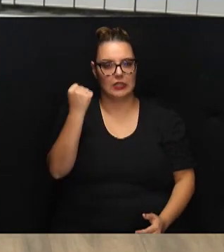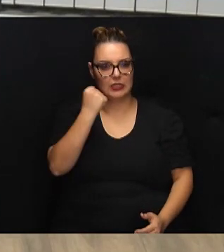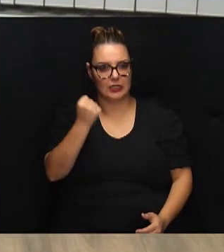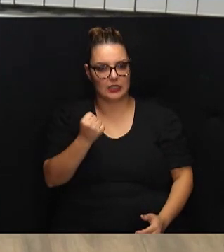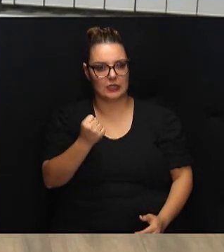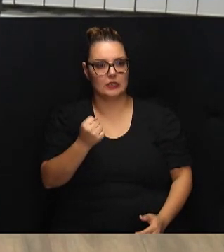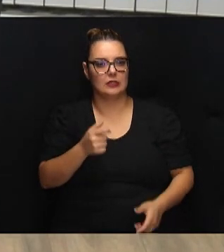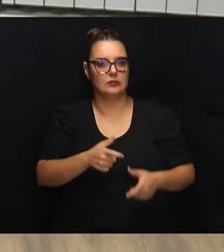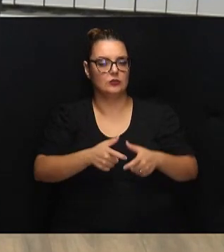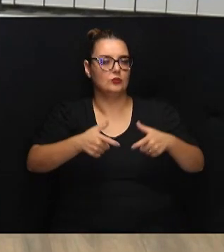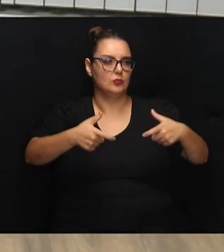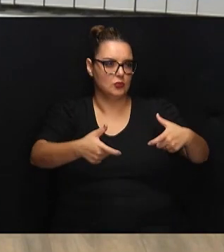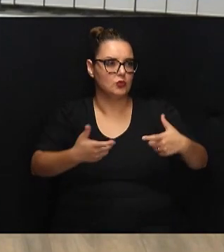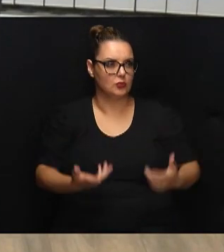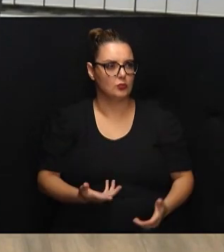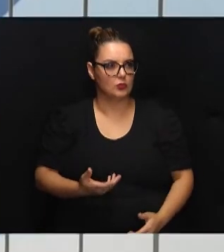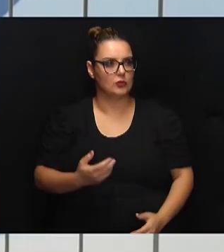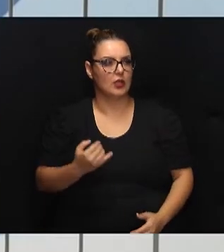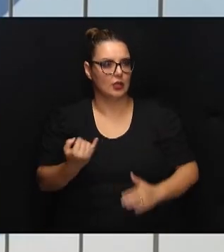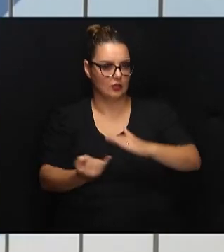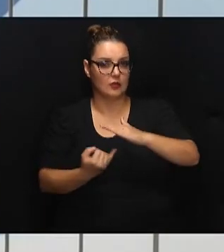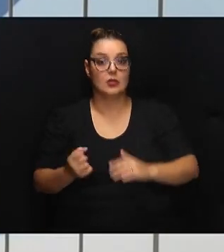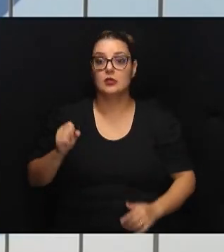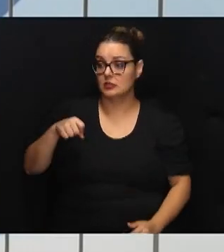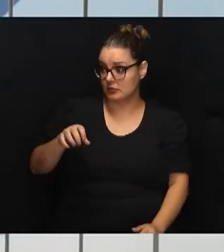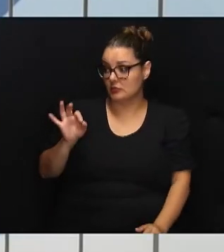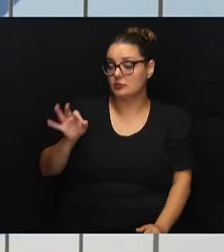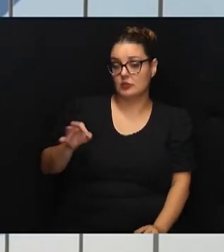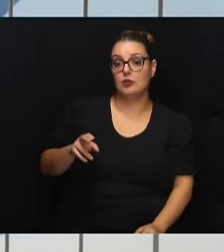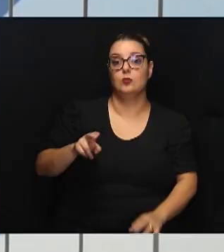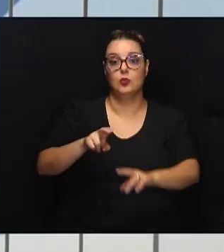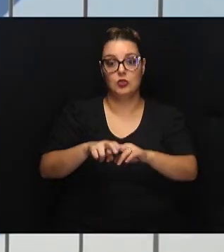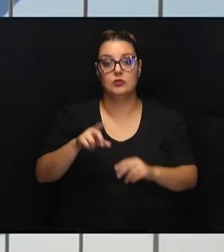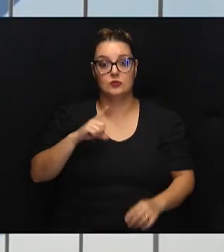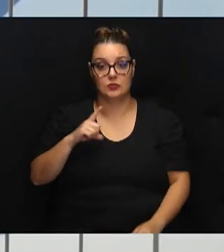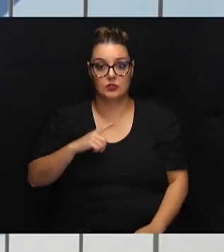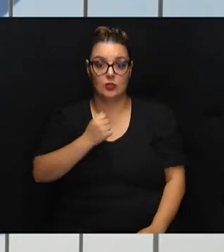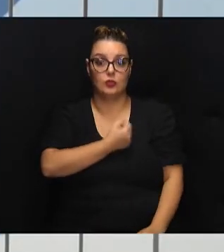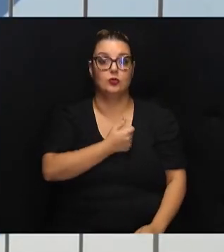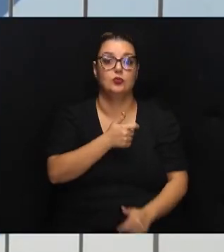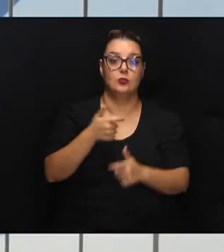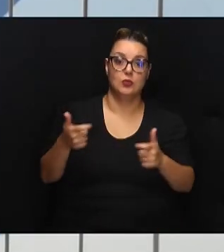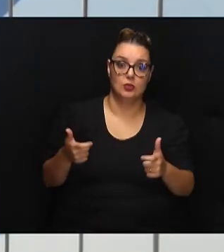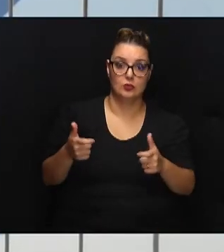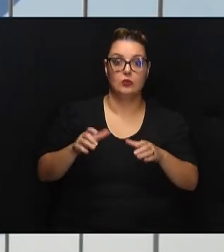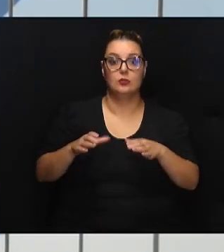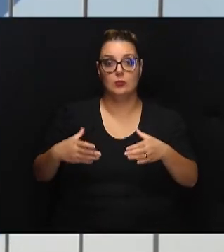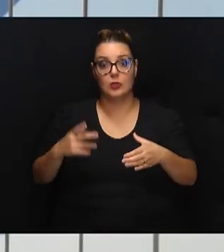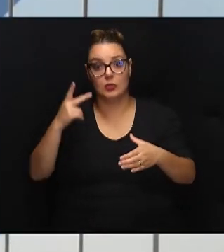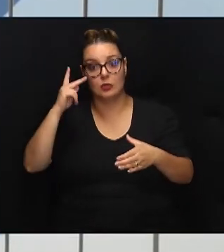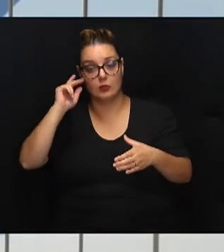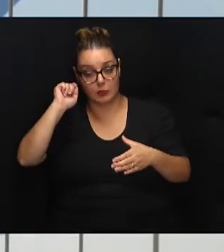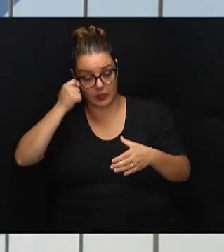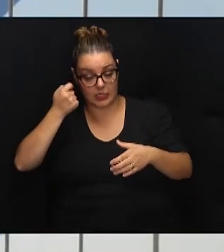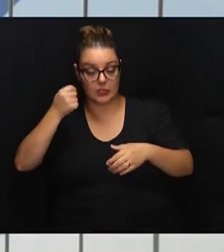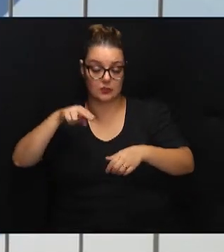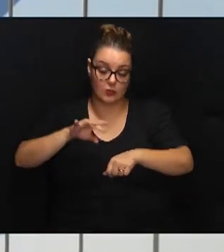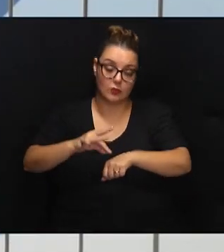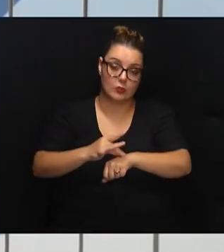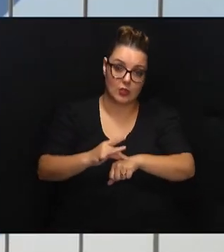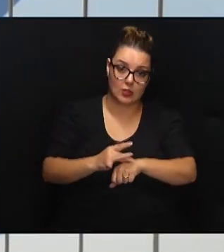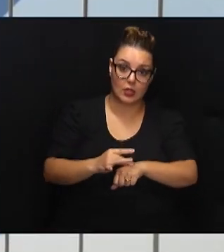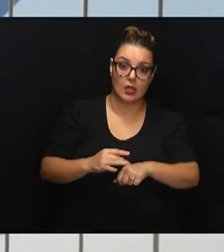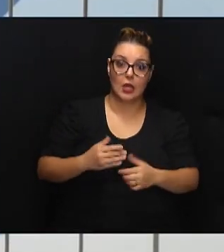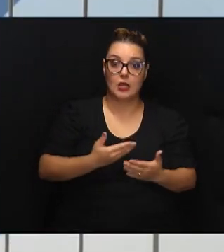informalidade? Sim, com certeza. E aí é por isso que a gente tem um número maior de pessoas pretas, né? Porque a escolaridade